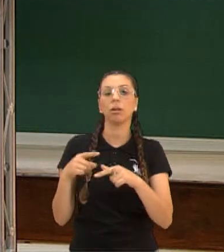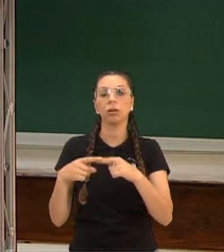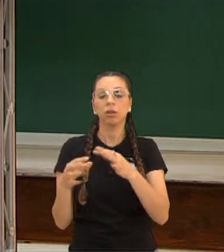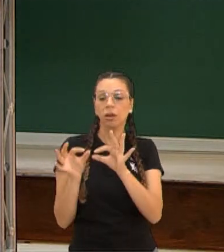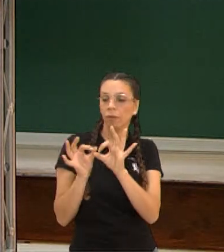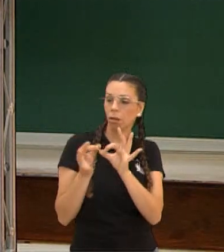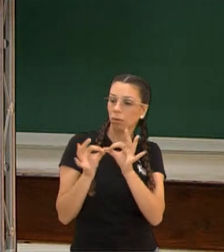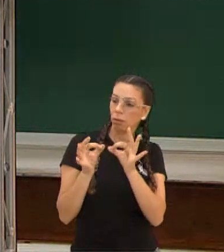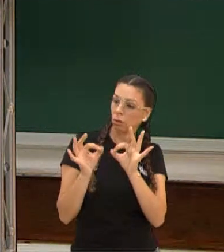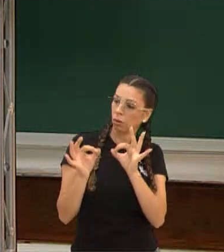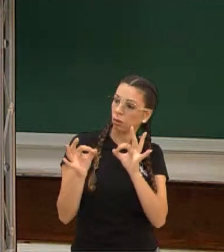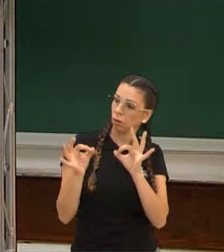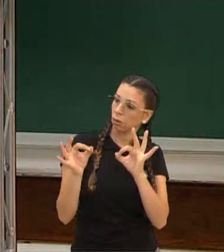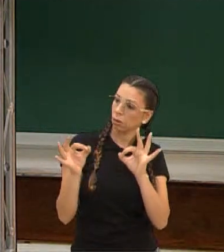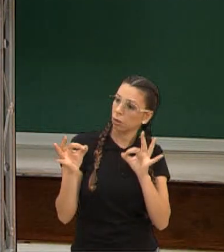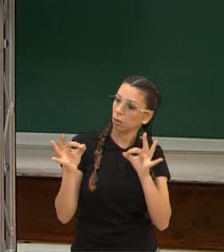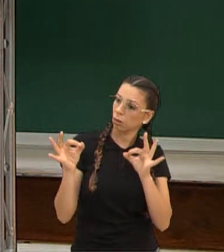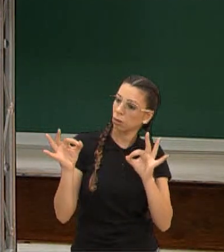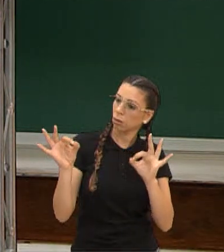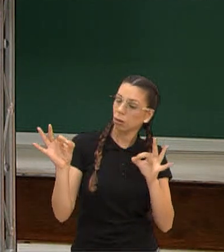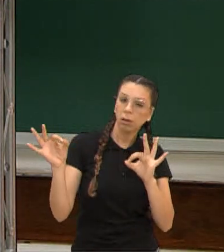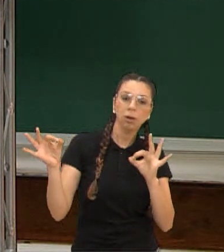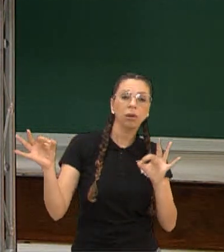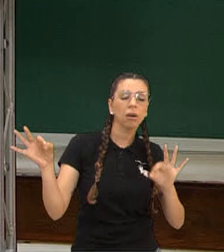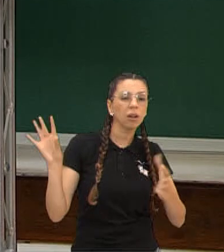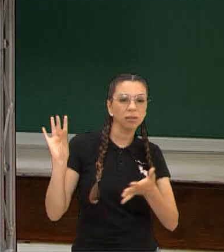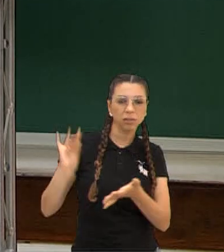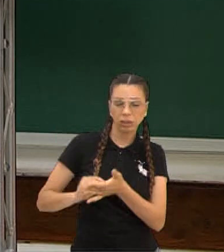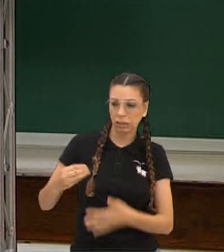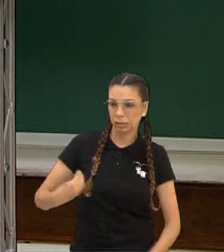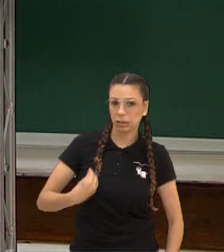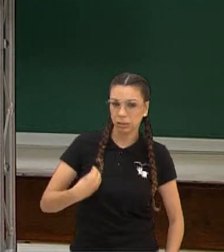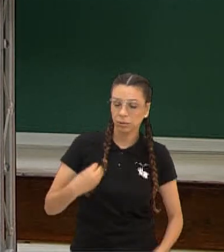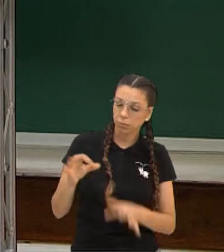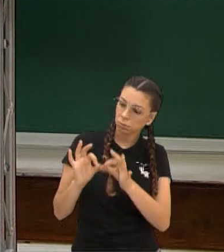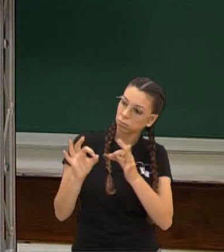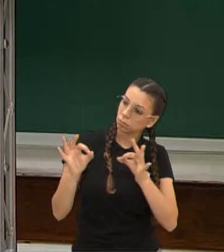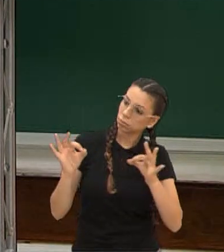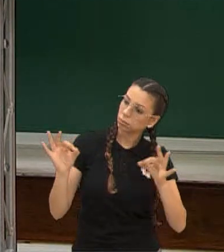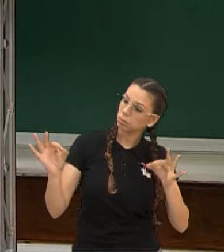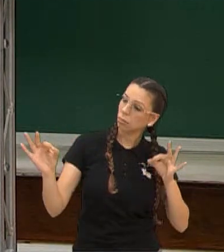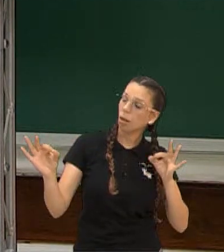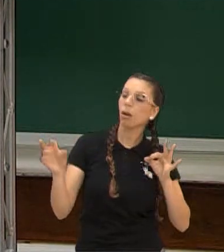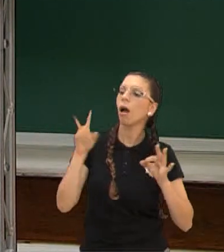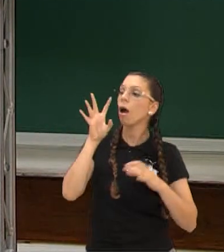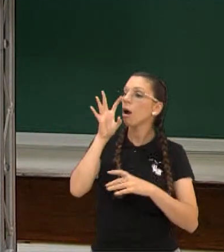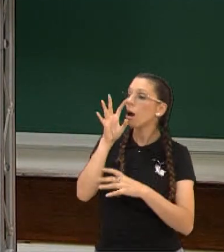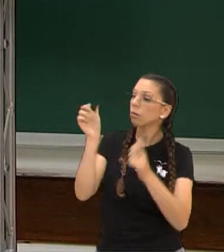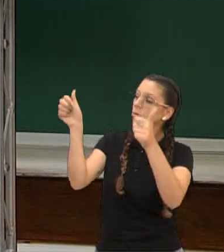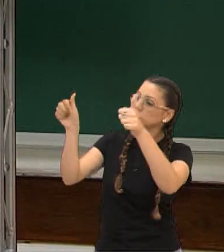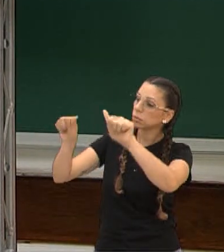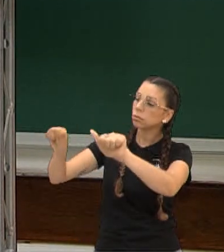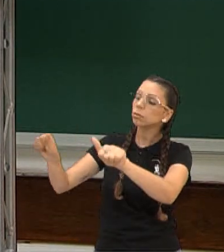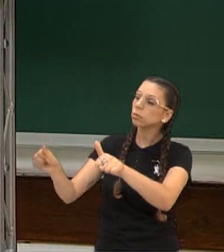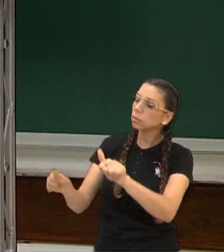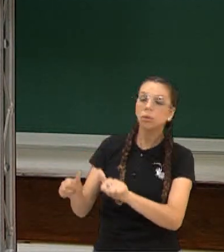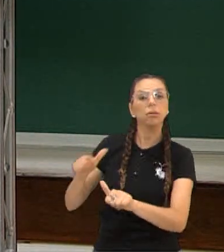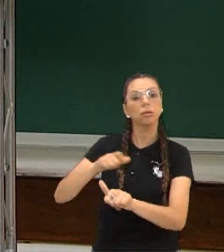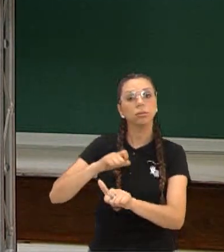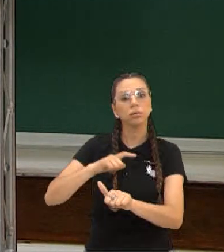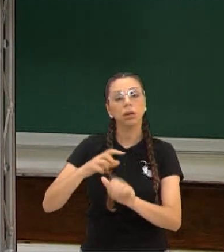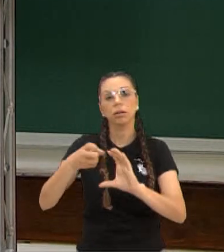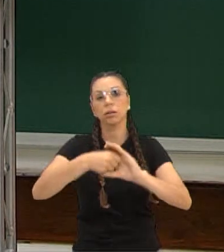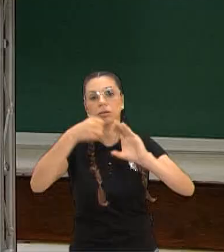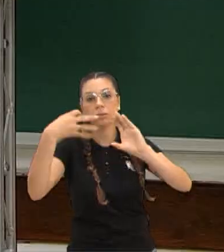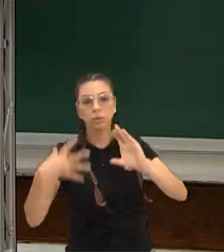se afastando e observando de fora essa realidade, vai se incorporando, ele vai ganhando foco, vai ganhando forma. Então, ele tem essa característica